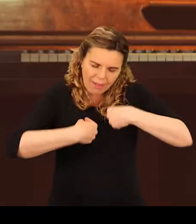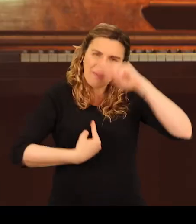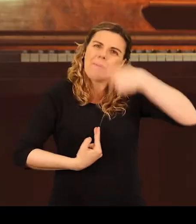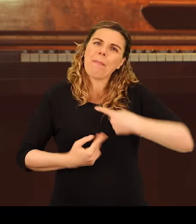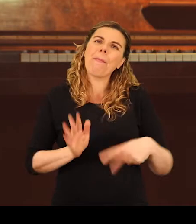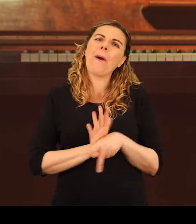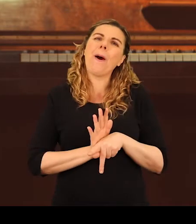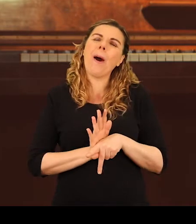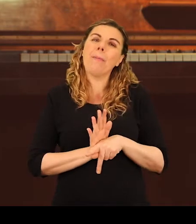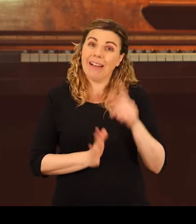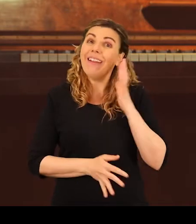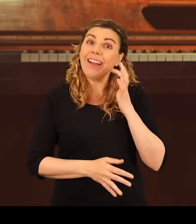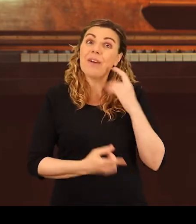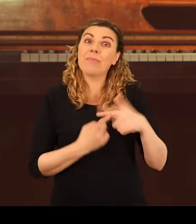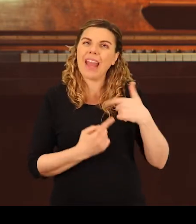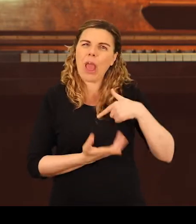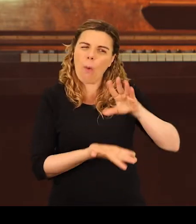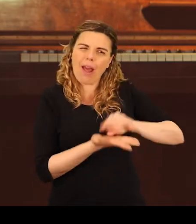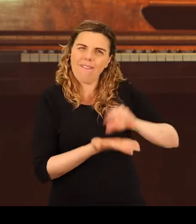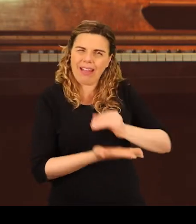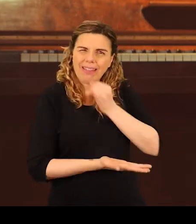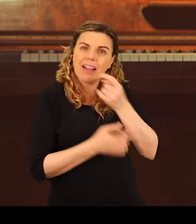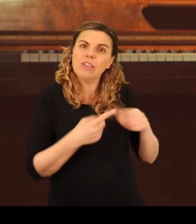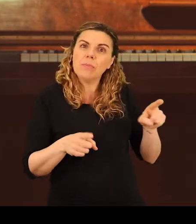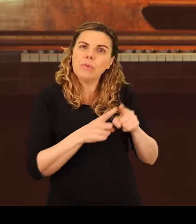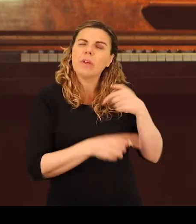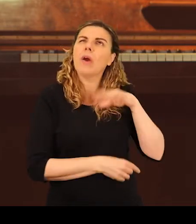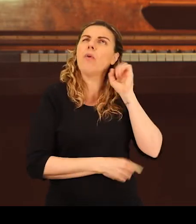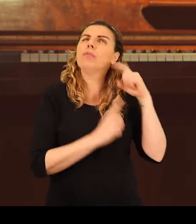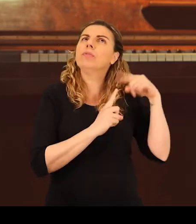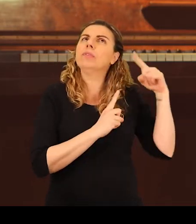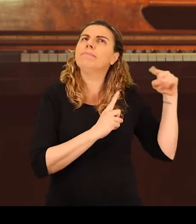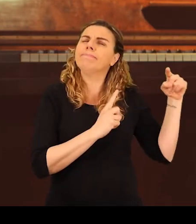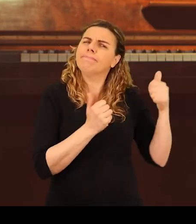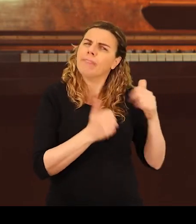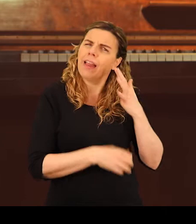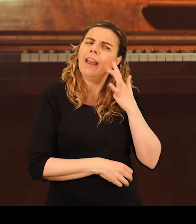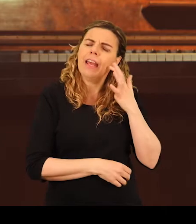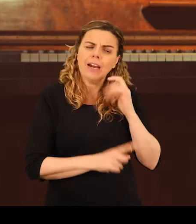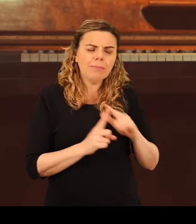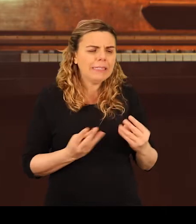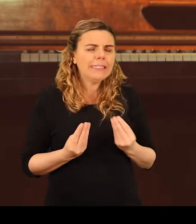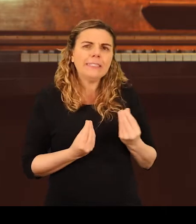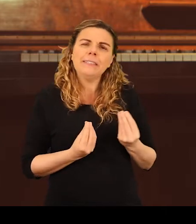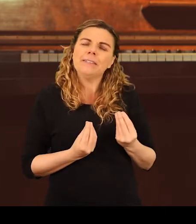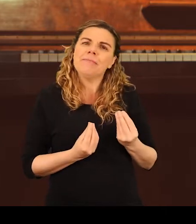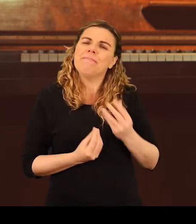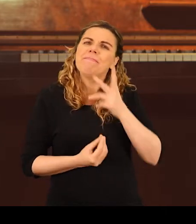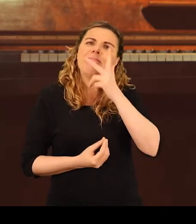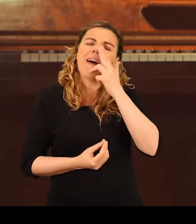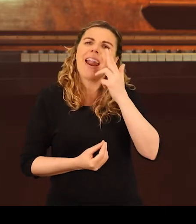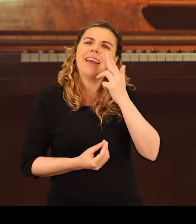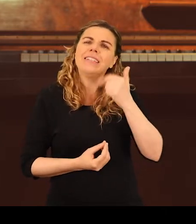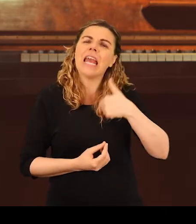E foi muito legal, porque quando eu fiz essa demo e eu escutei, eu falei, nossa, é legal, mas é como se eu